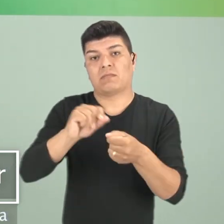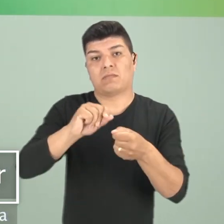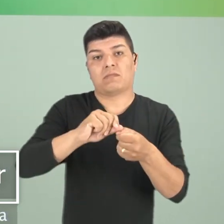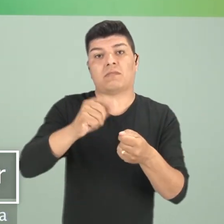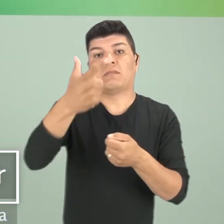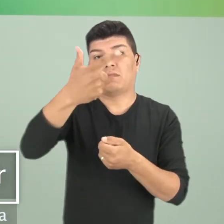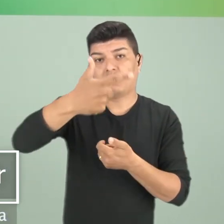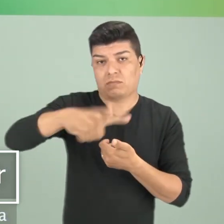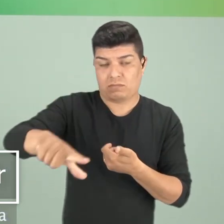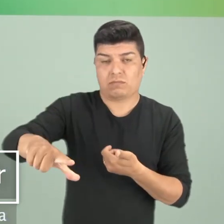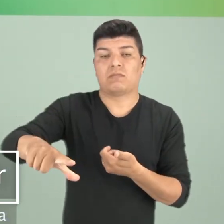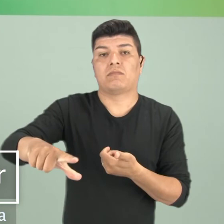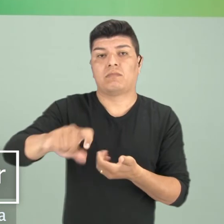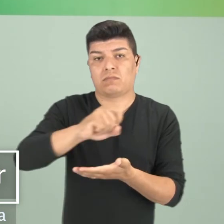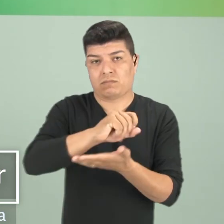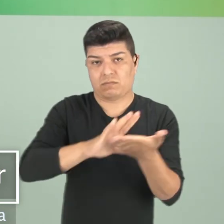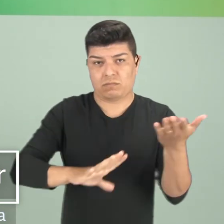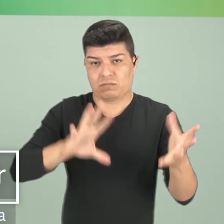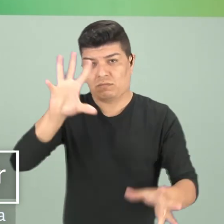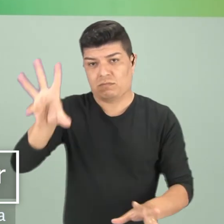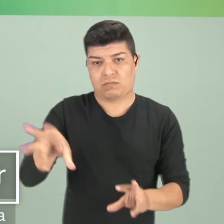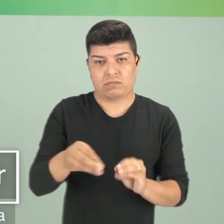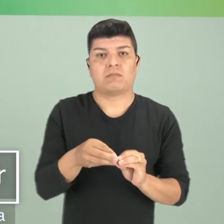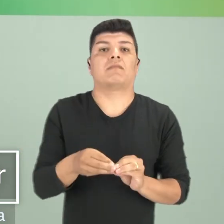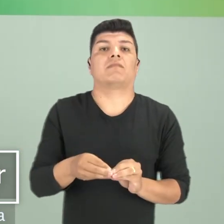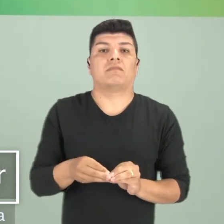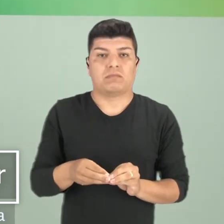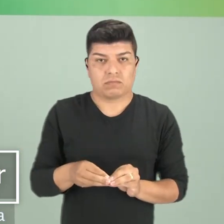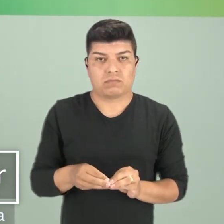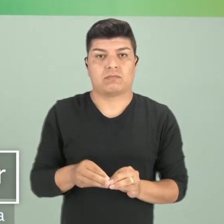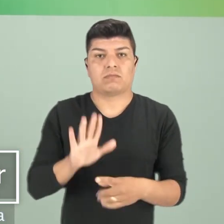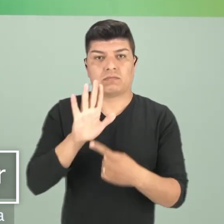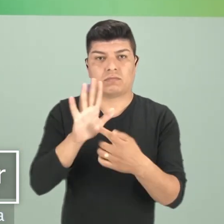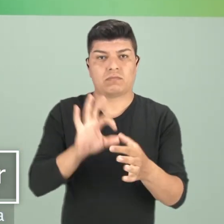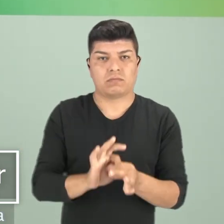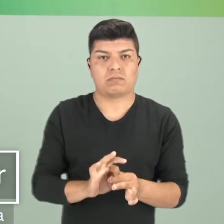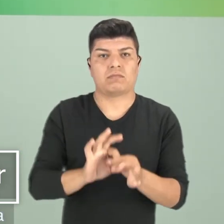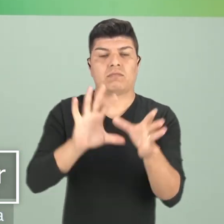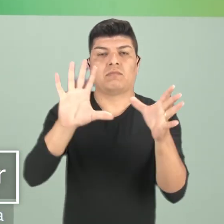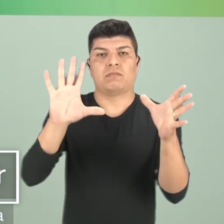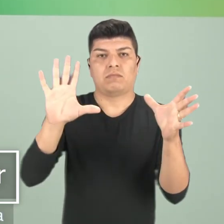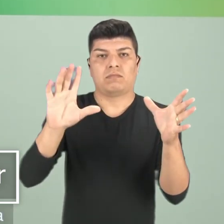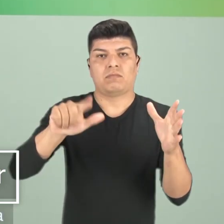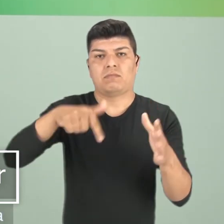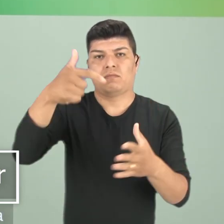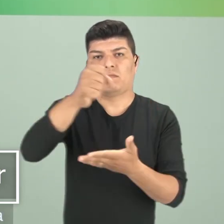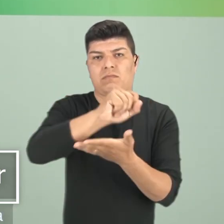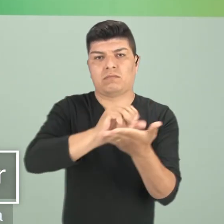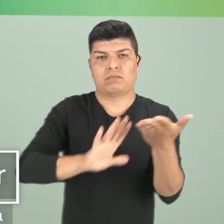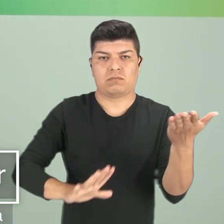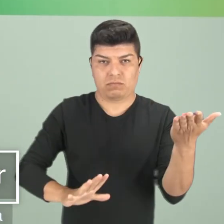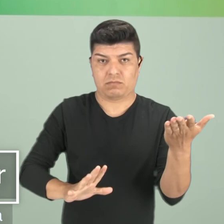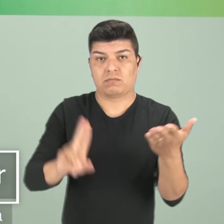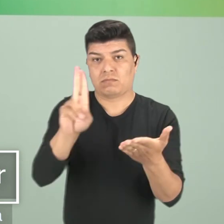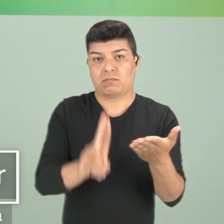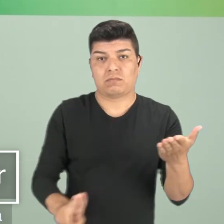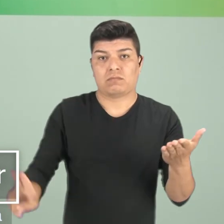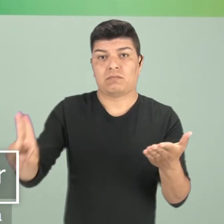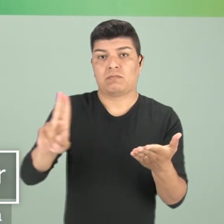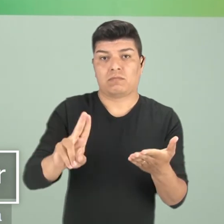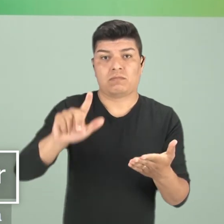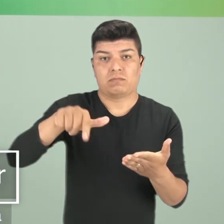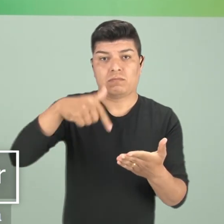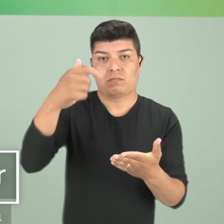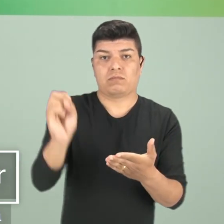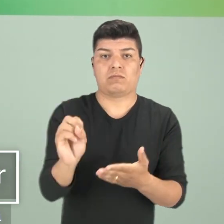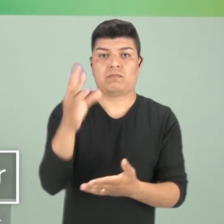as atividades complementares. Estará lá disposto para vocês outras atividades com aplicações em